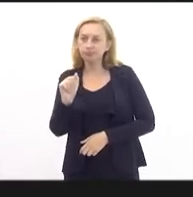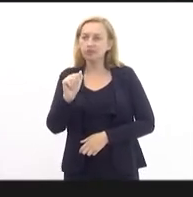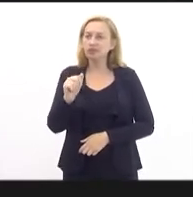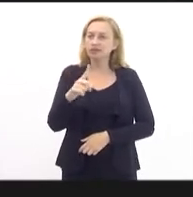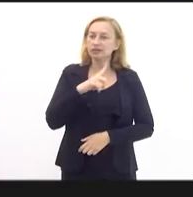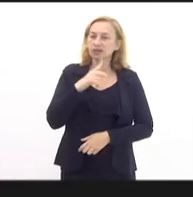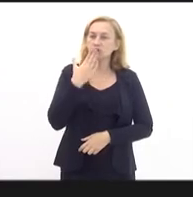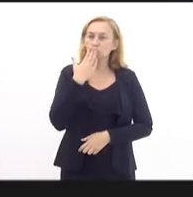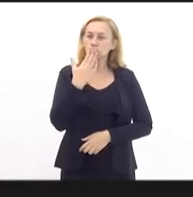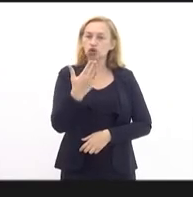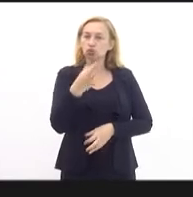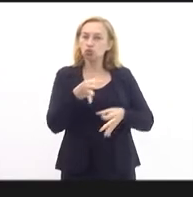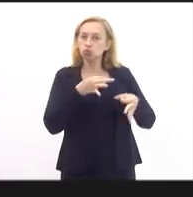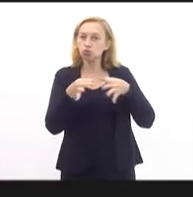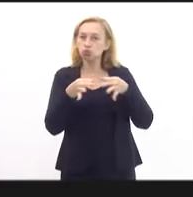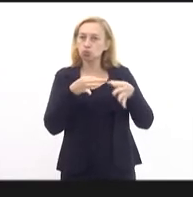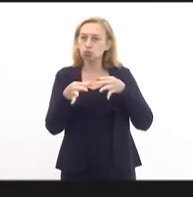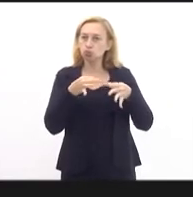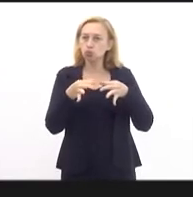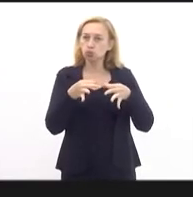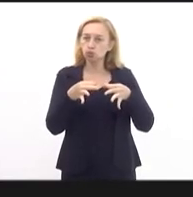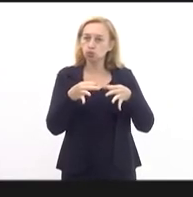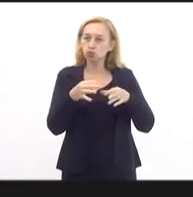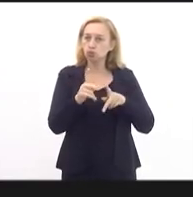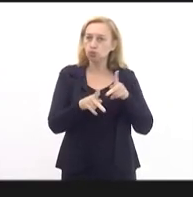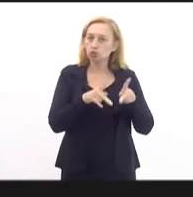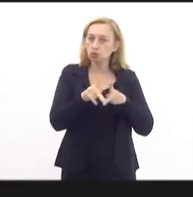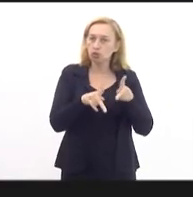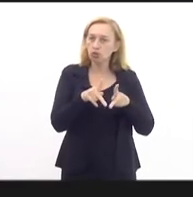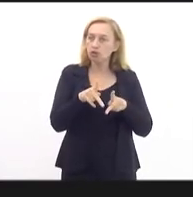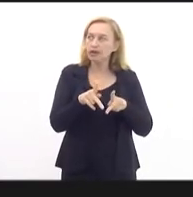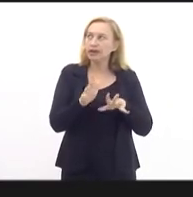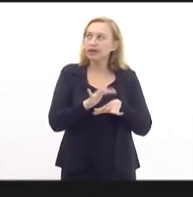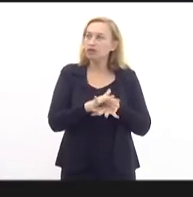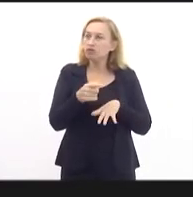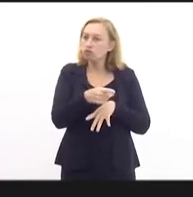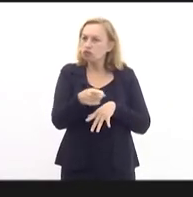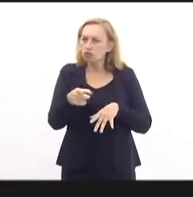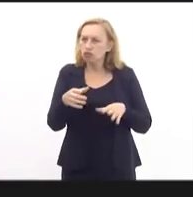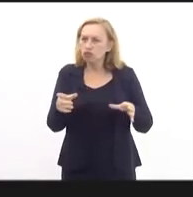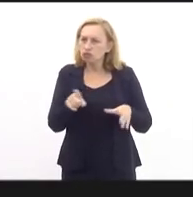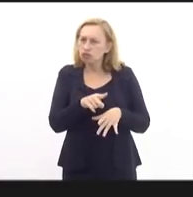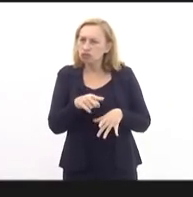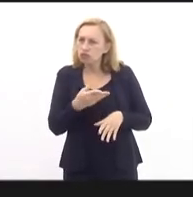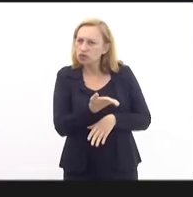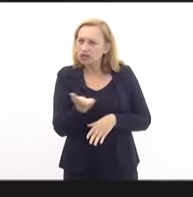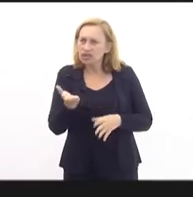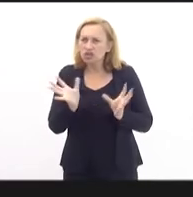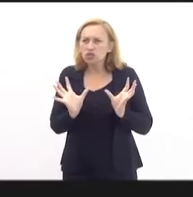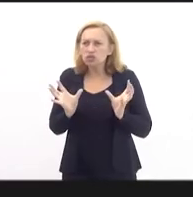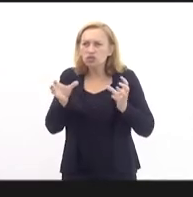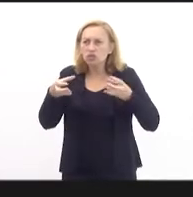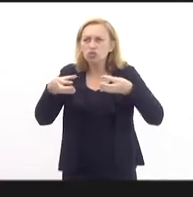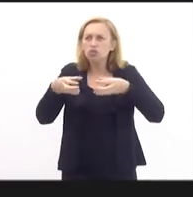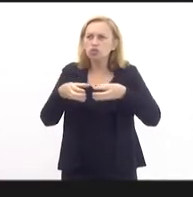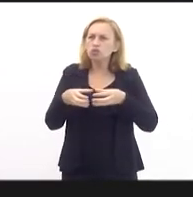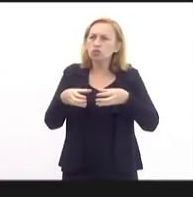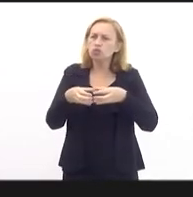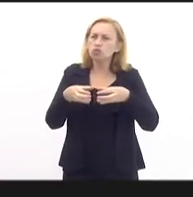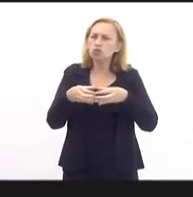de organização popular, ou seja, vocês se organizam em talvez